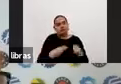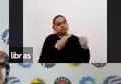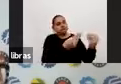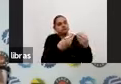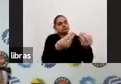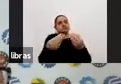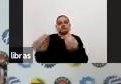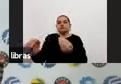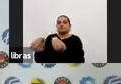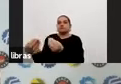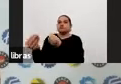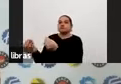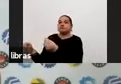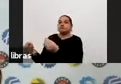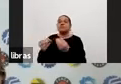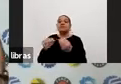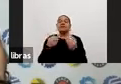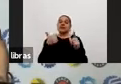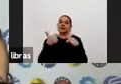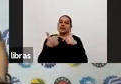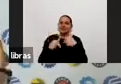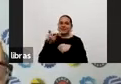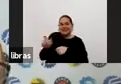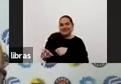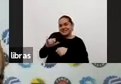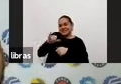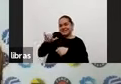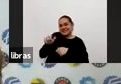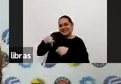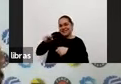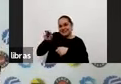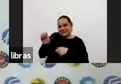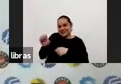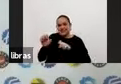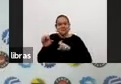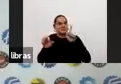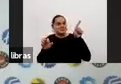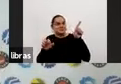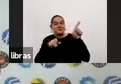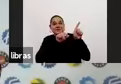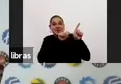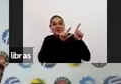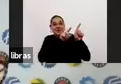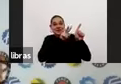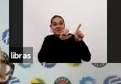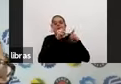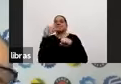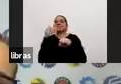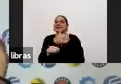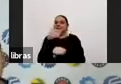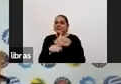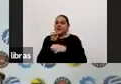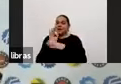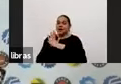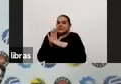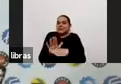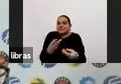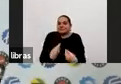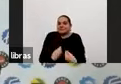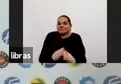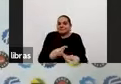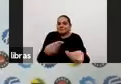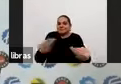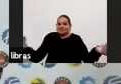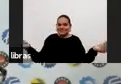aqui, que são a Jaque e o Alves, eles participaram nesse sábado agora. Gente, o